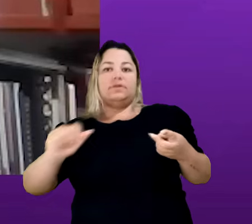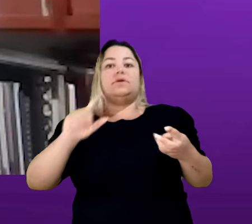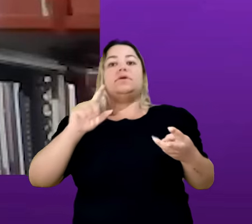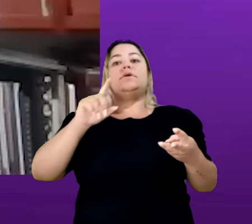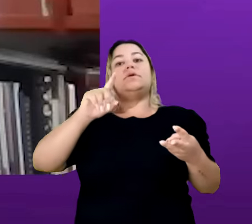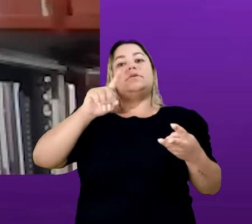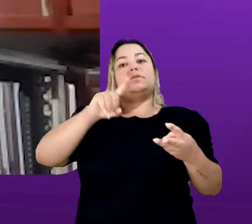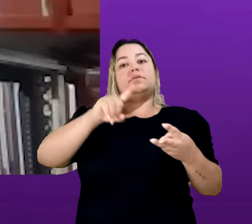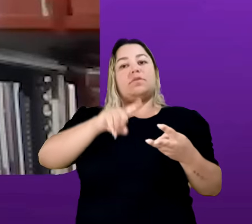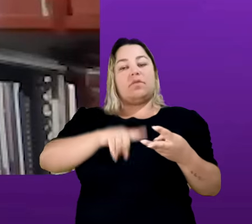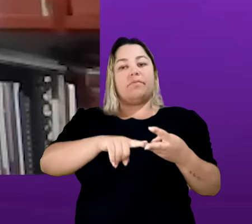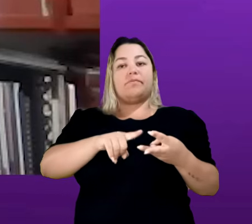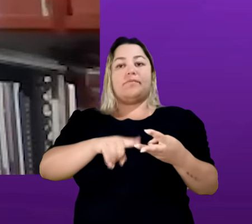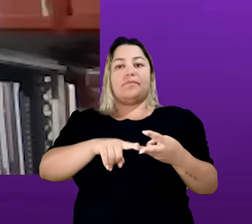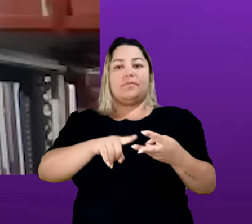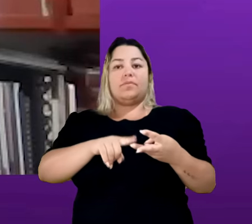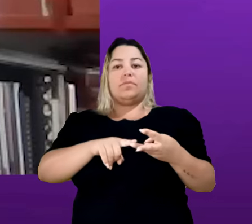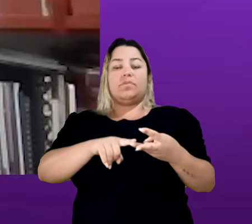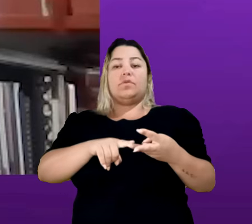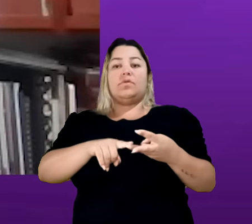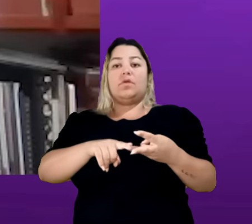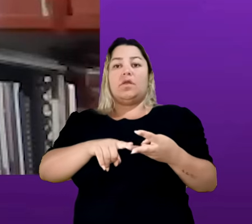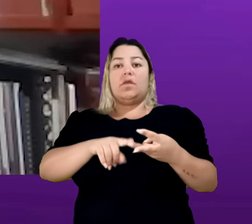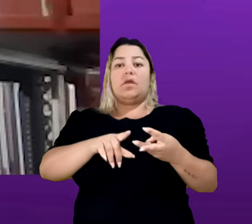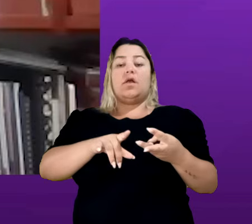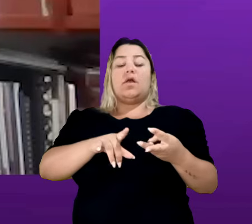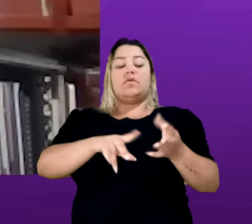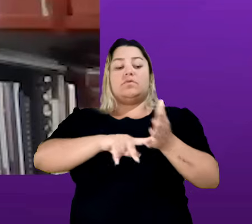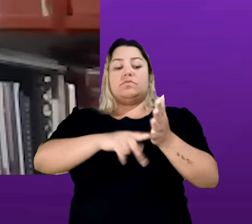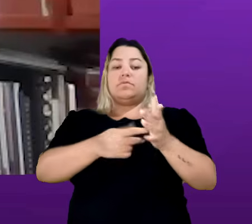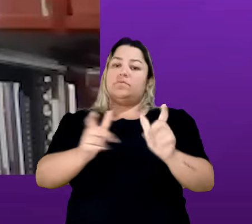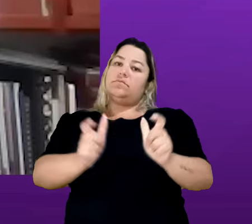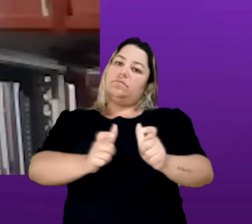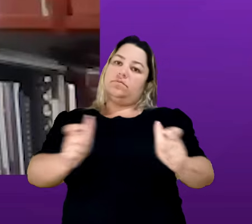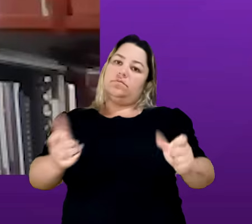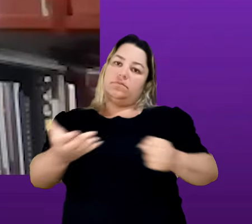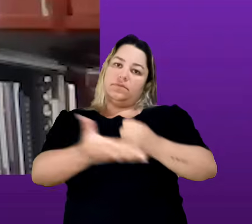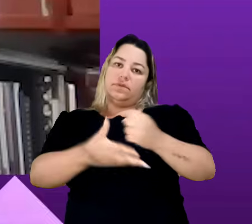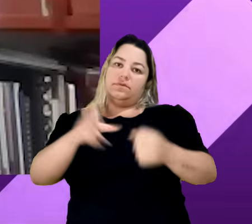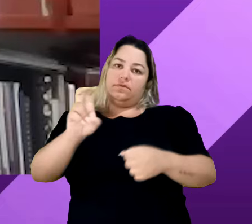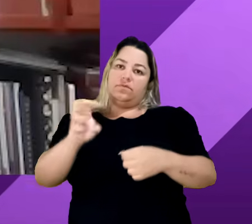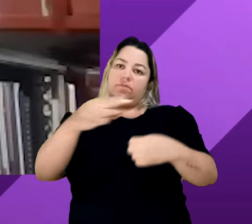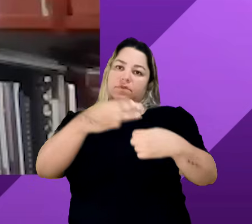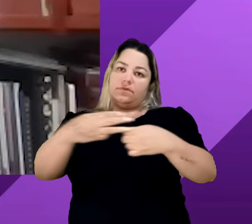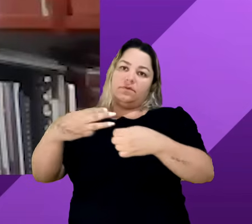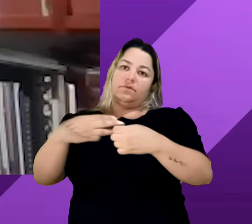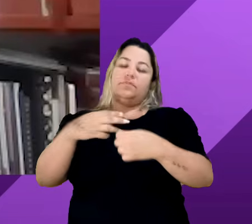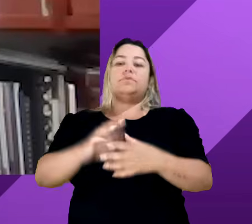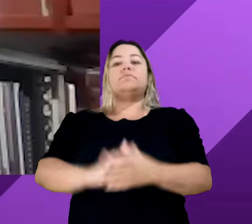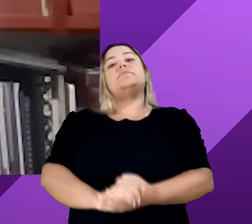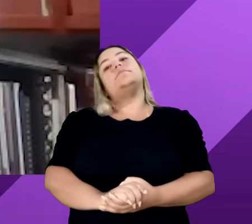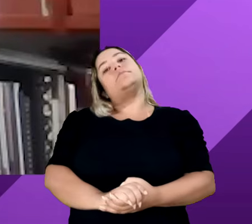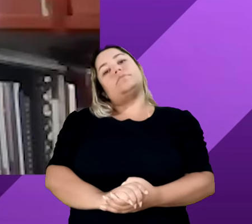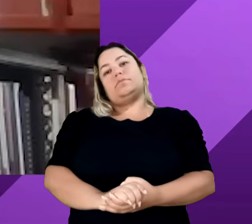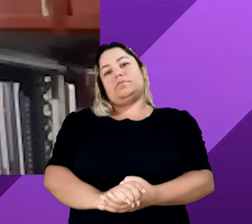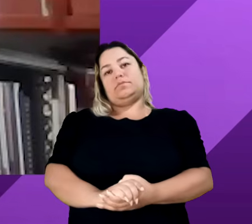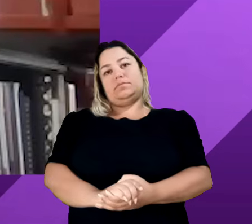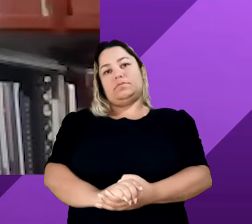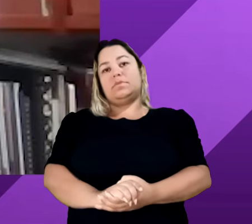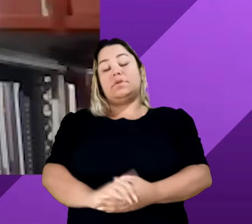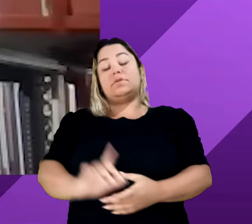e Bicuitinga. É um sindicato de base ampliada, tem 5 municípios. Depois eu fui